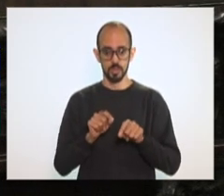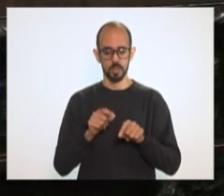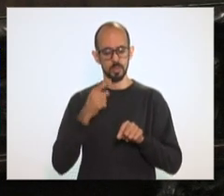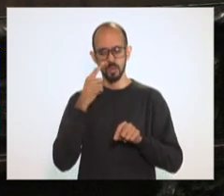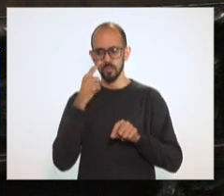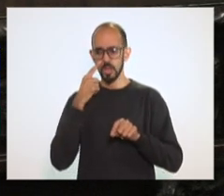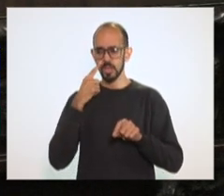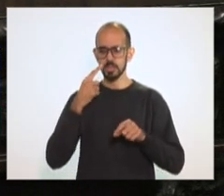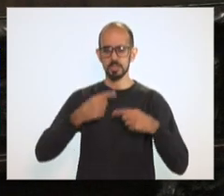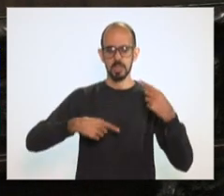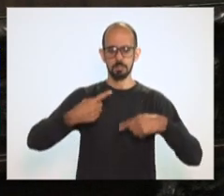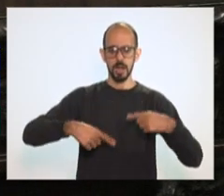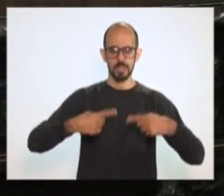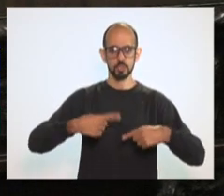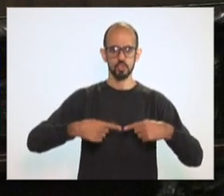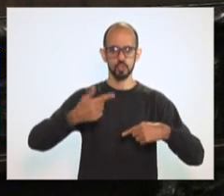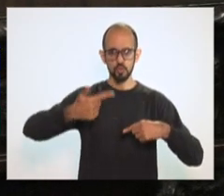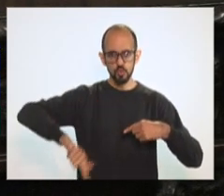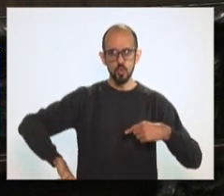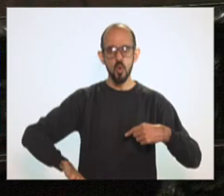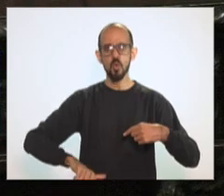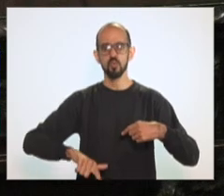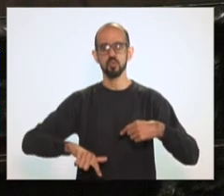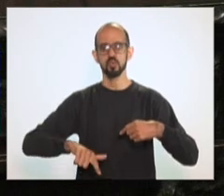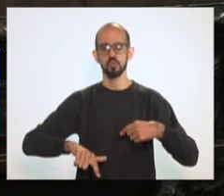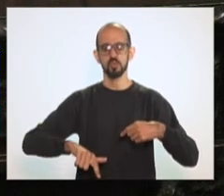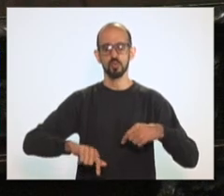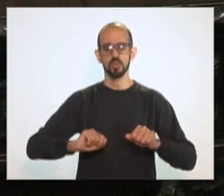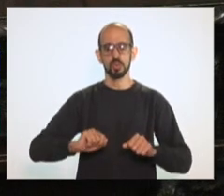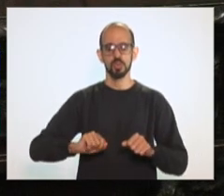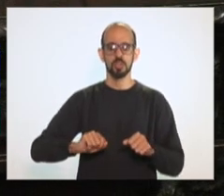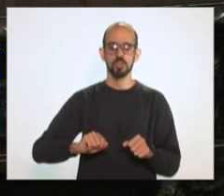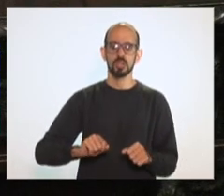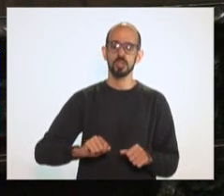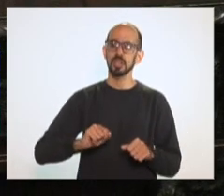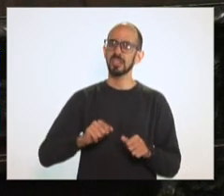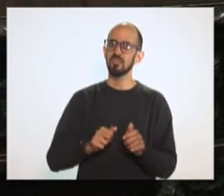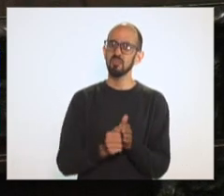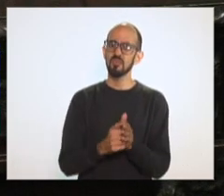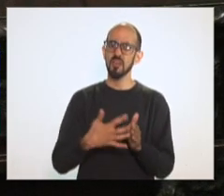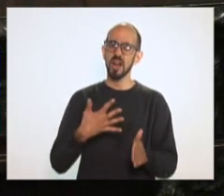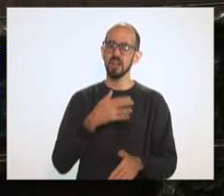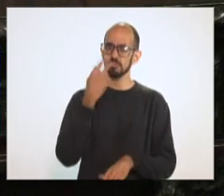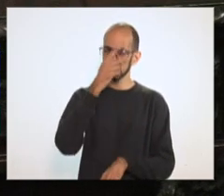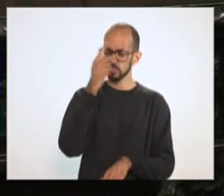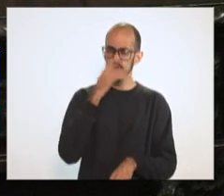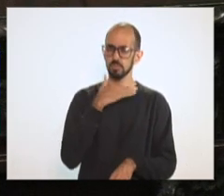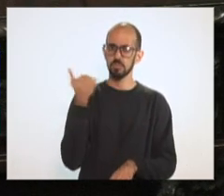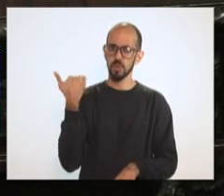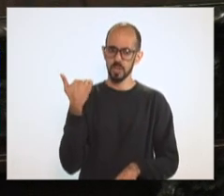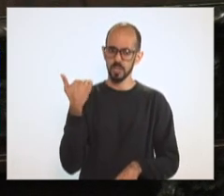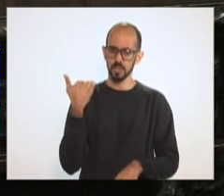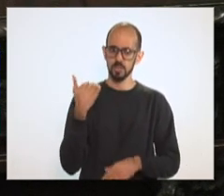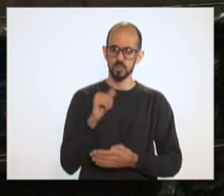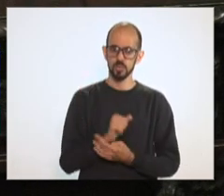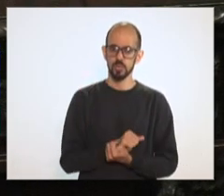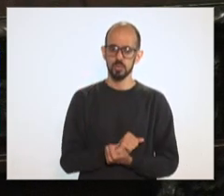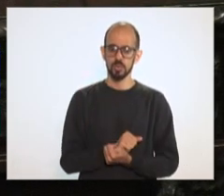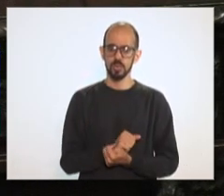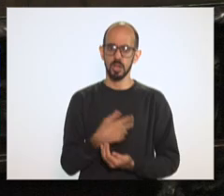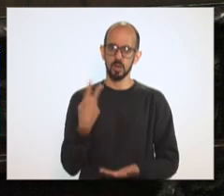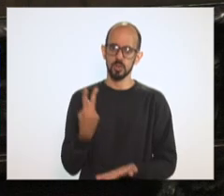e mais uma vez diante de tantas mortes que nos atingiram